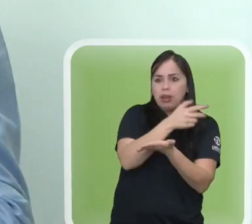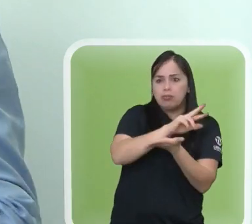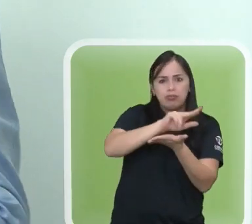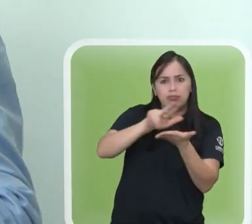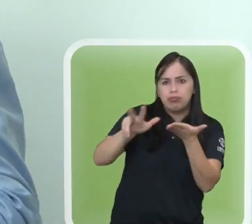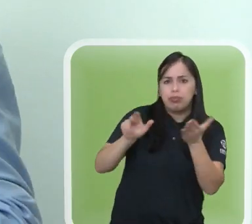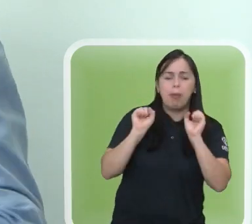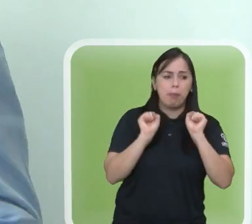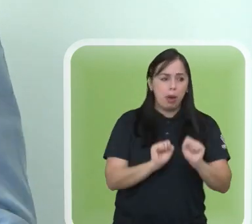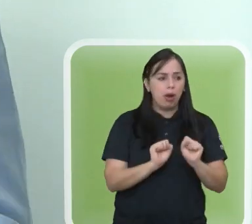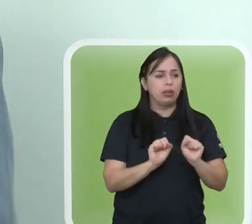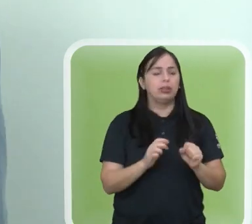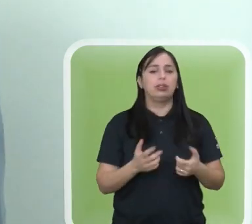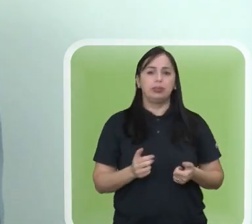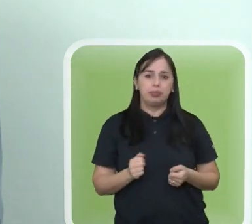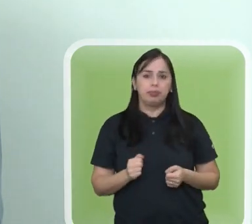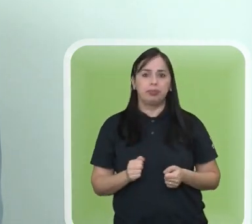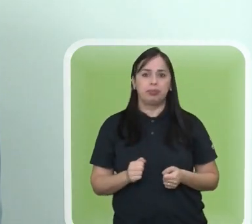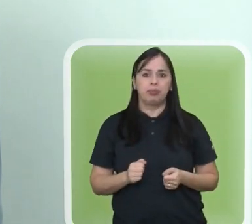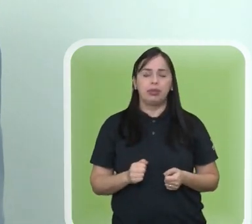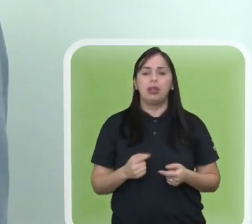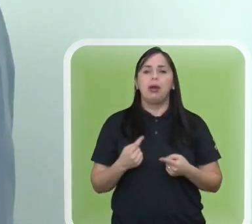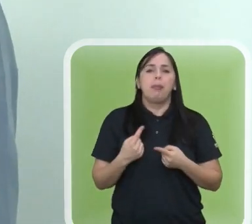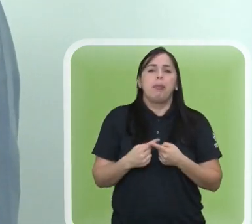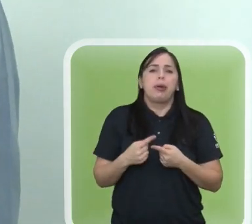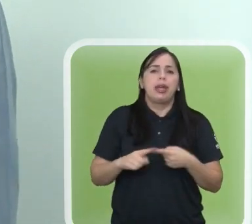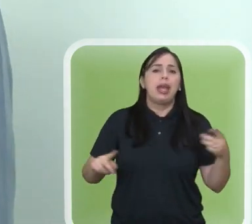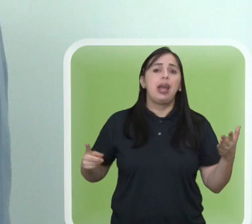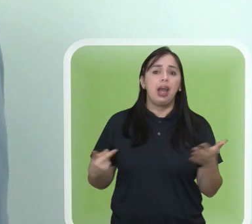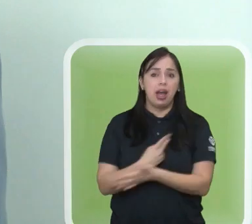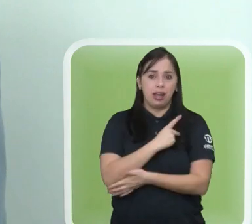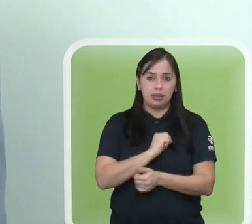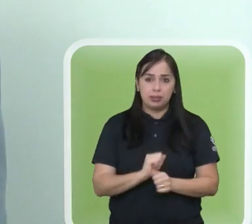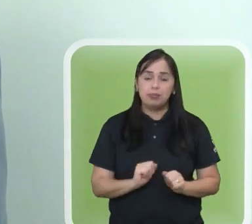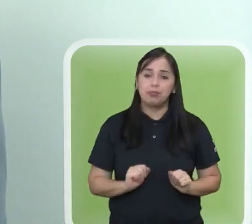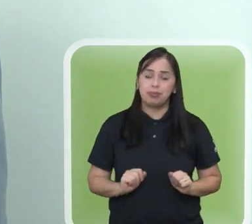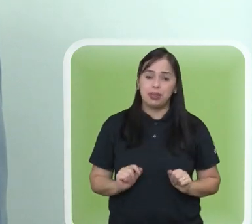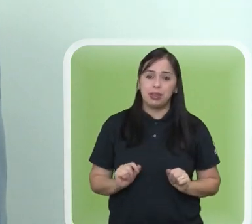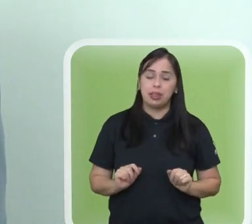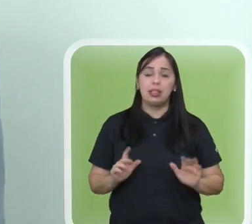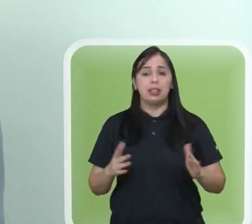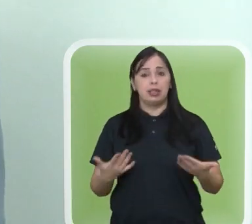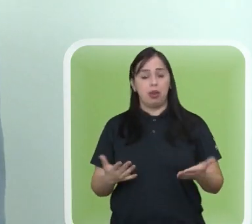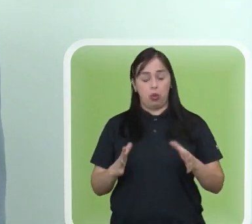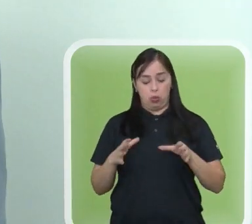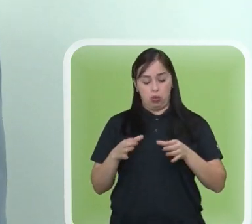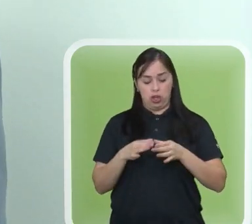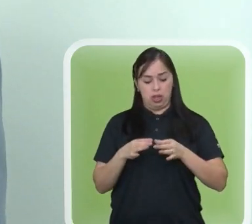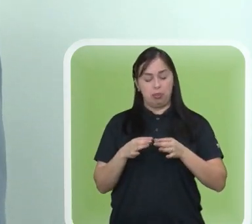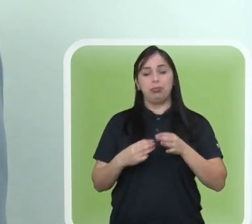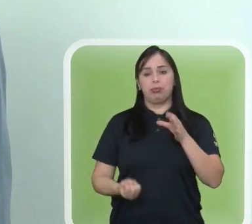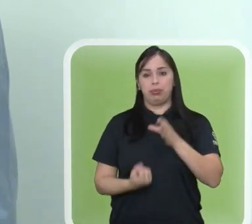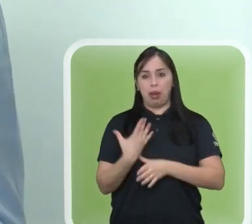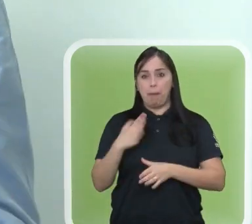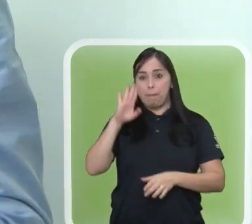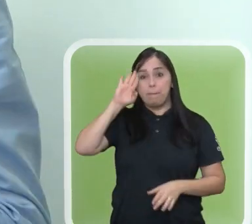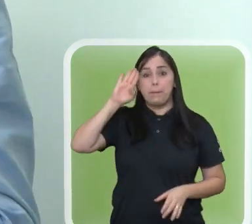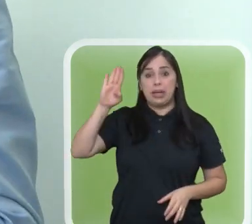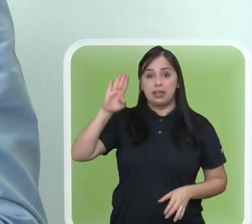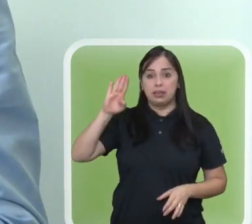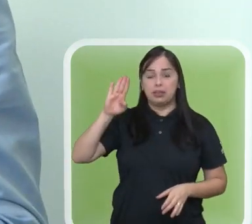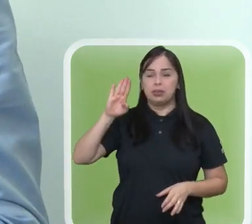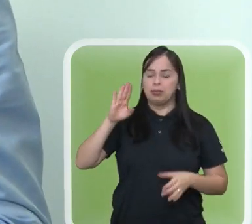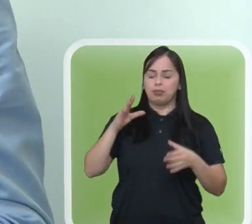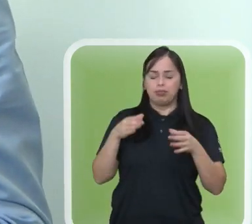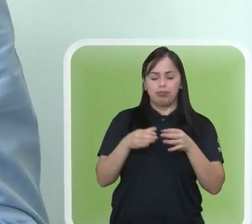o porquê não do fracasso no quadrangular. O nosso time que foi montado, principalmente no